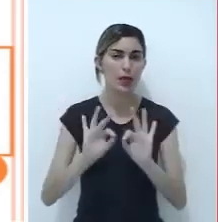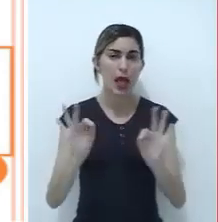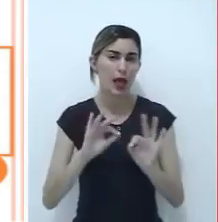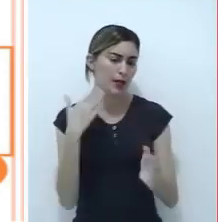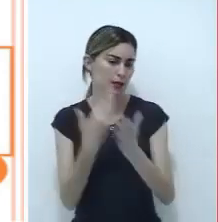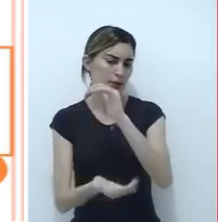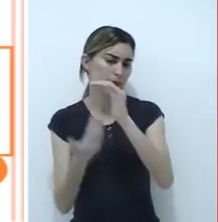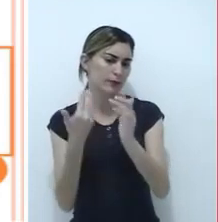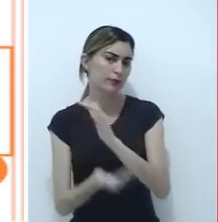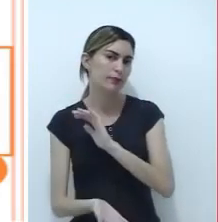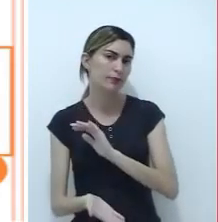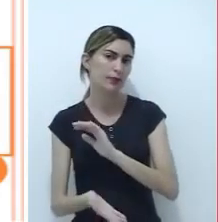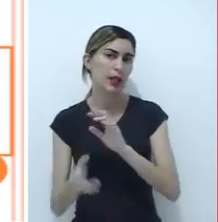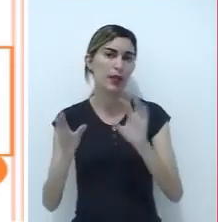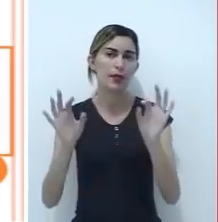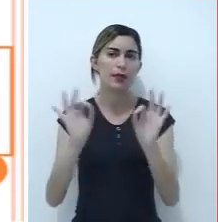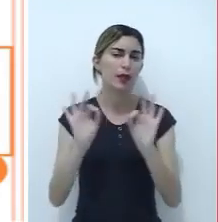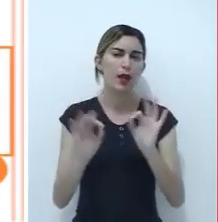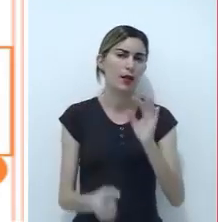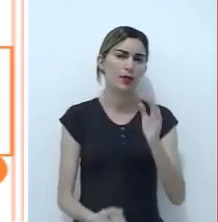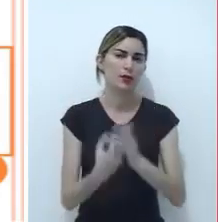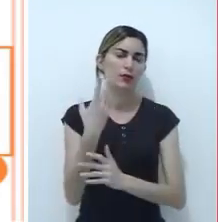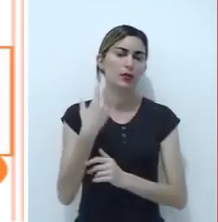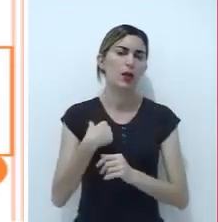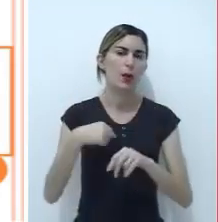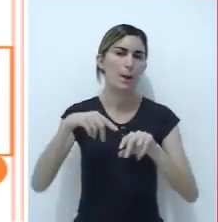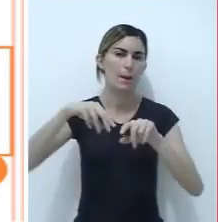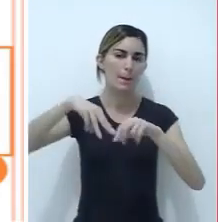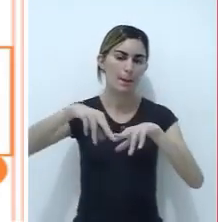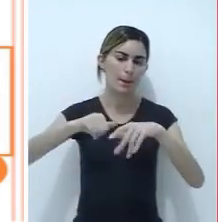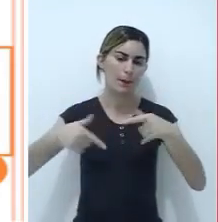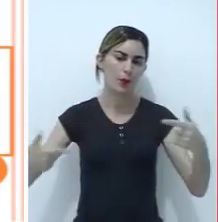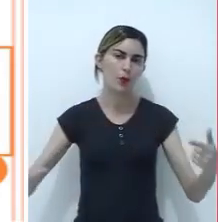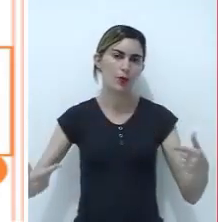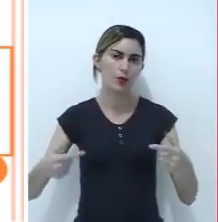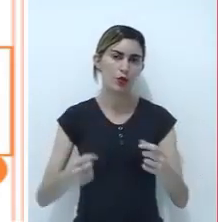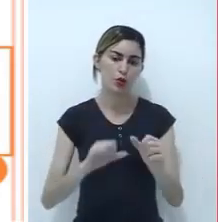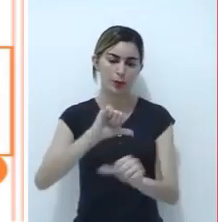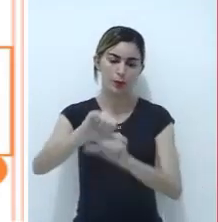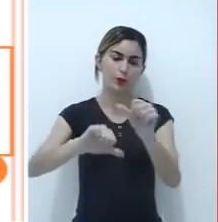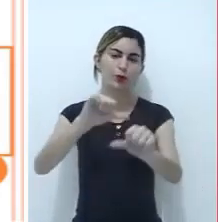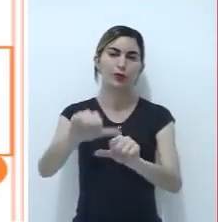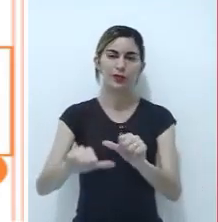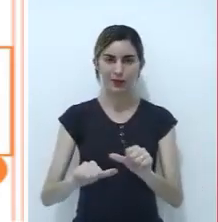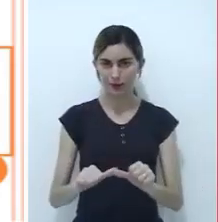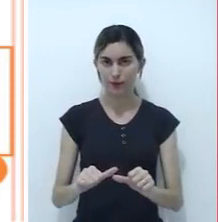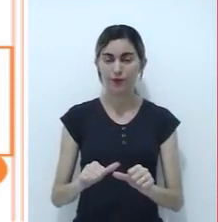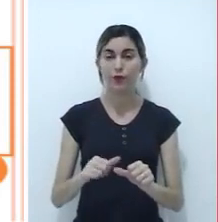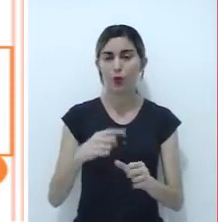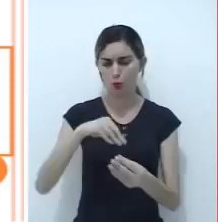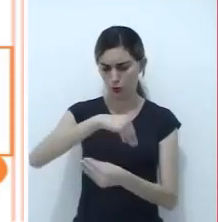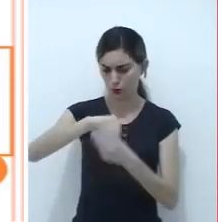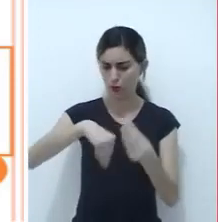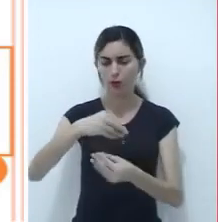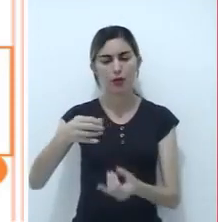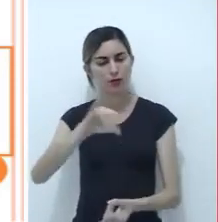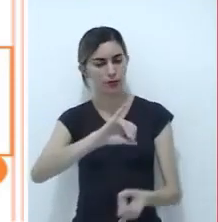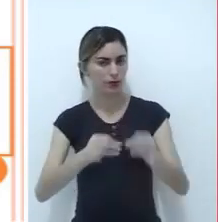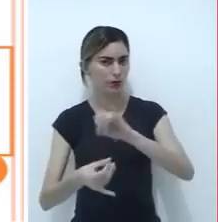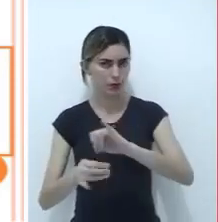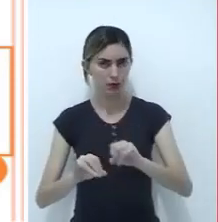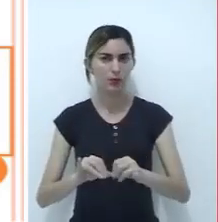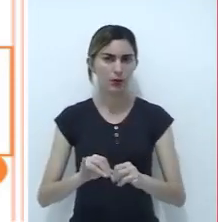perde, nada se cria. A matéria apenas se transforma. Uma reação química